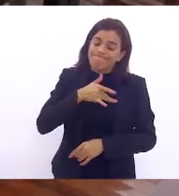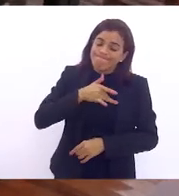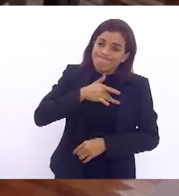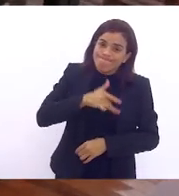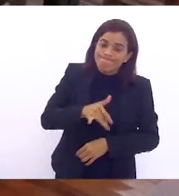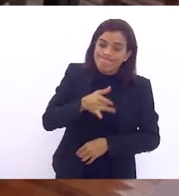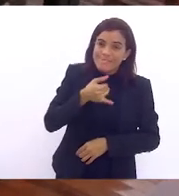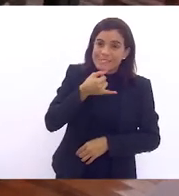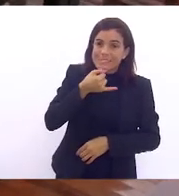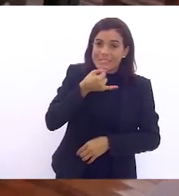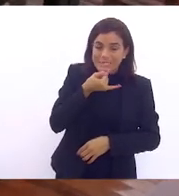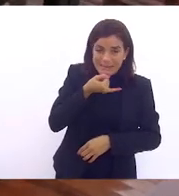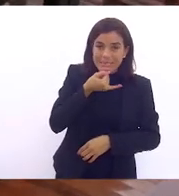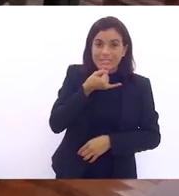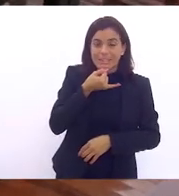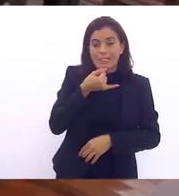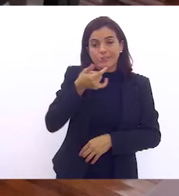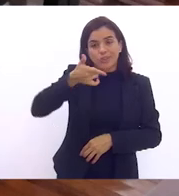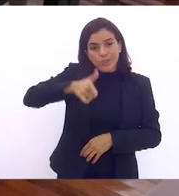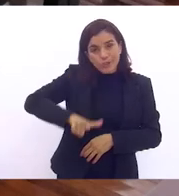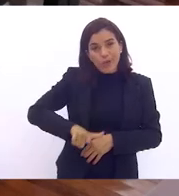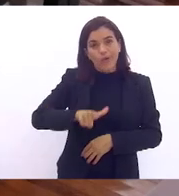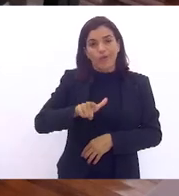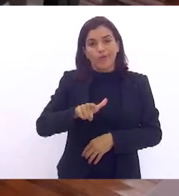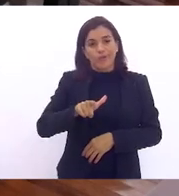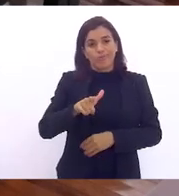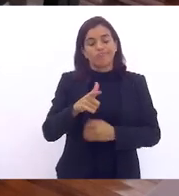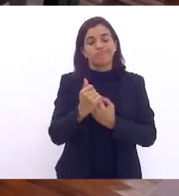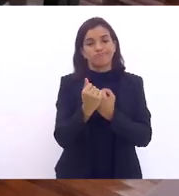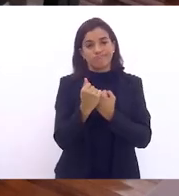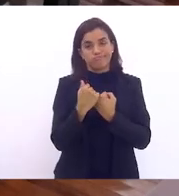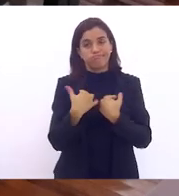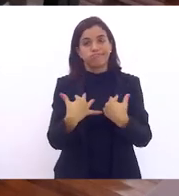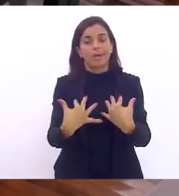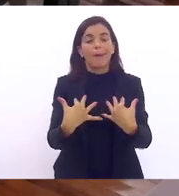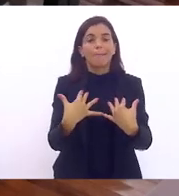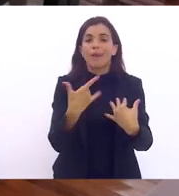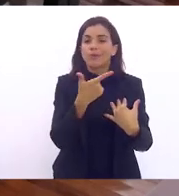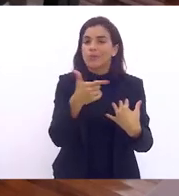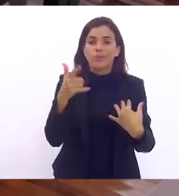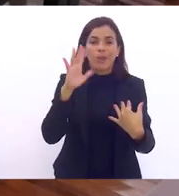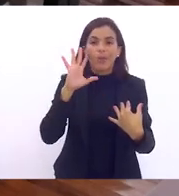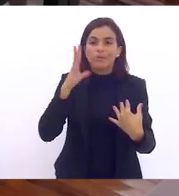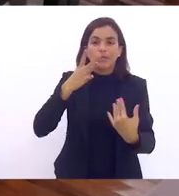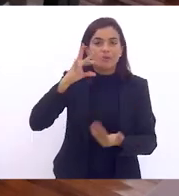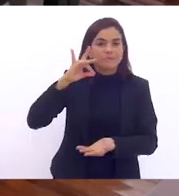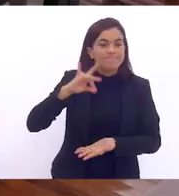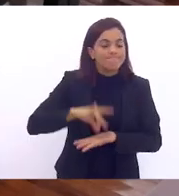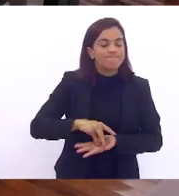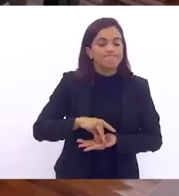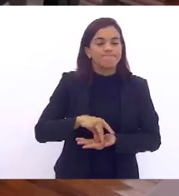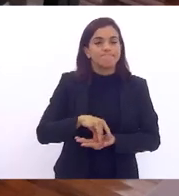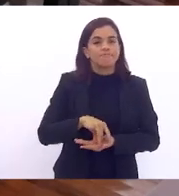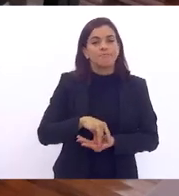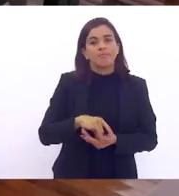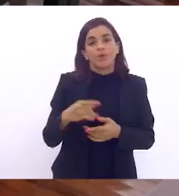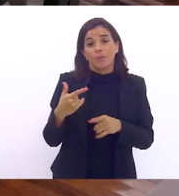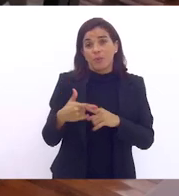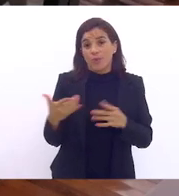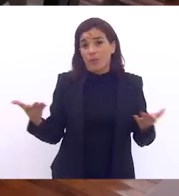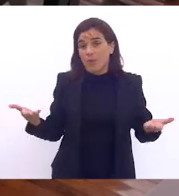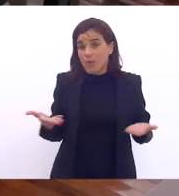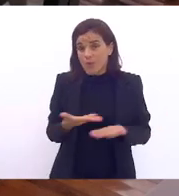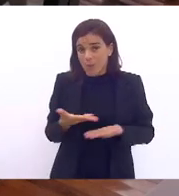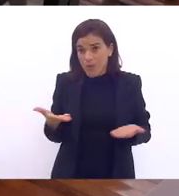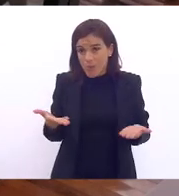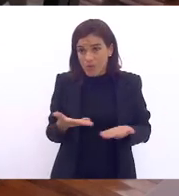ERS mais uma vez nos reunimos e a gente não sai com uma solução de Fato né porque hoje aqui